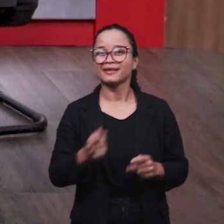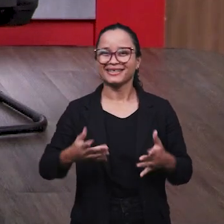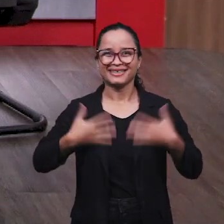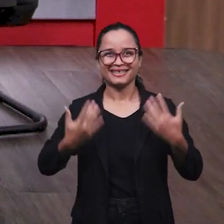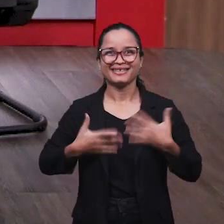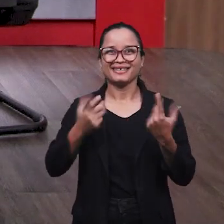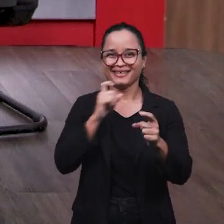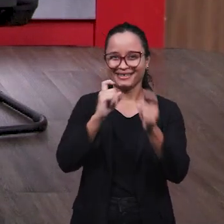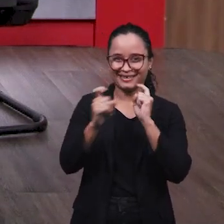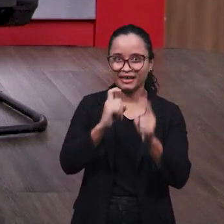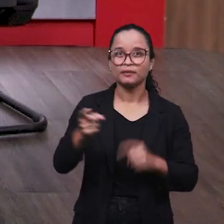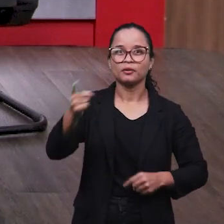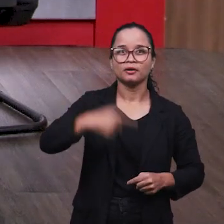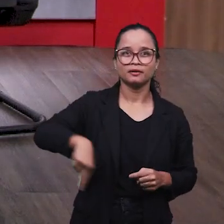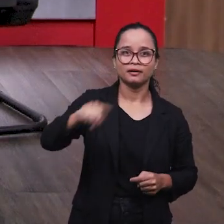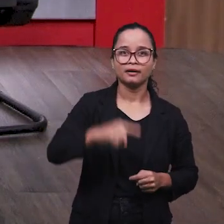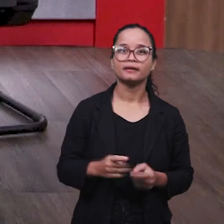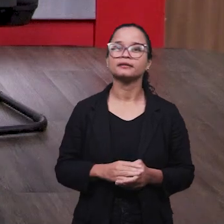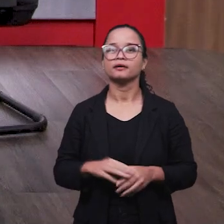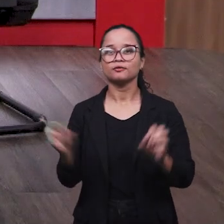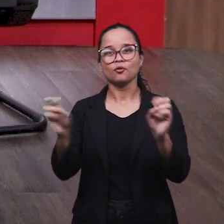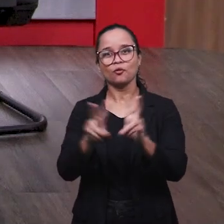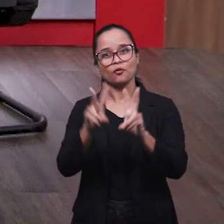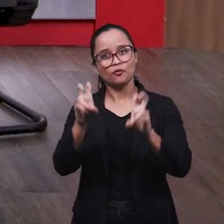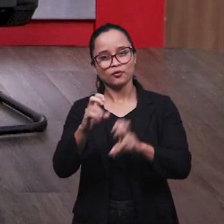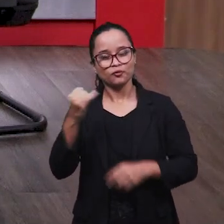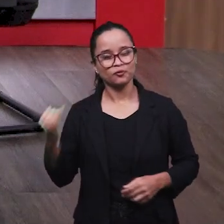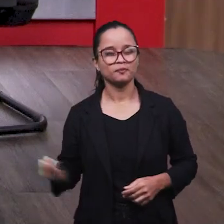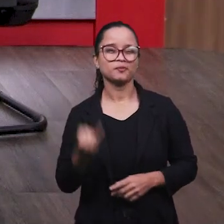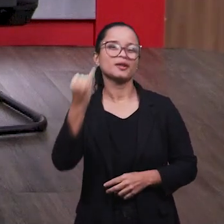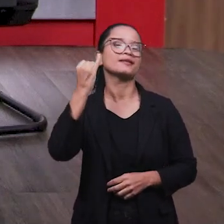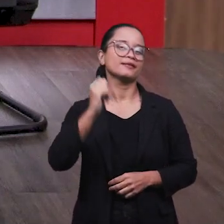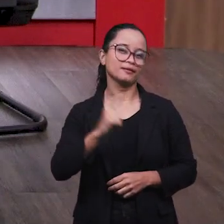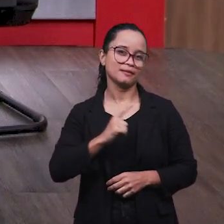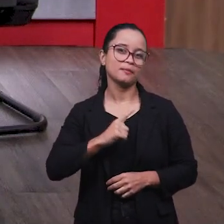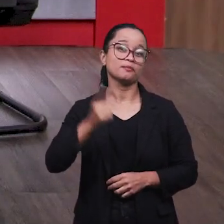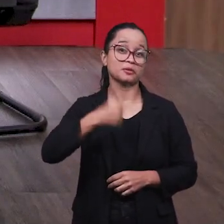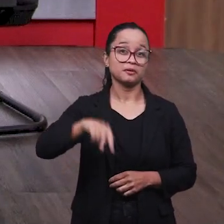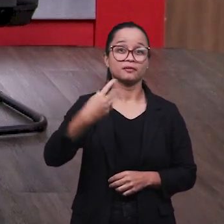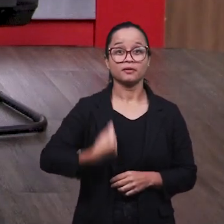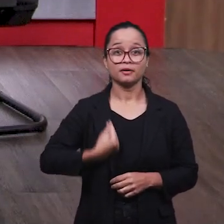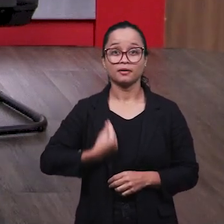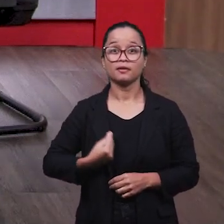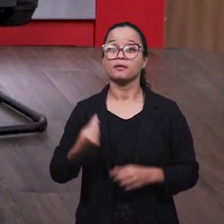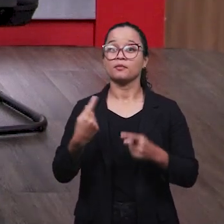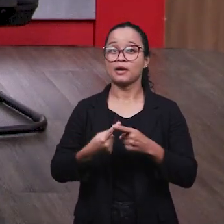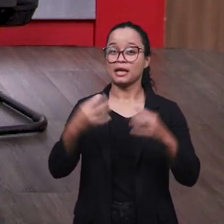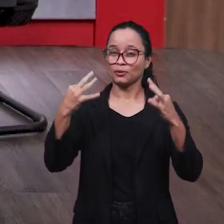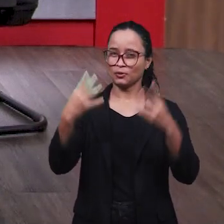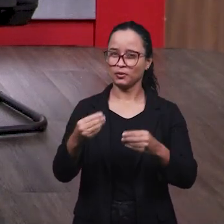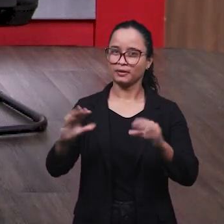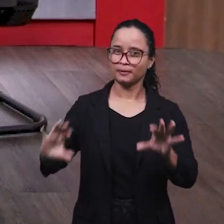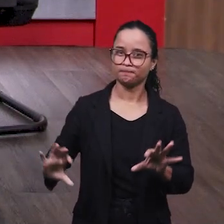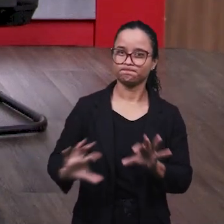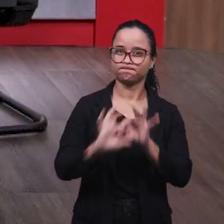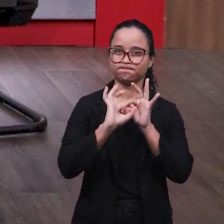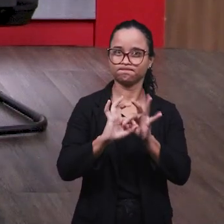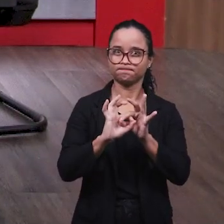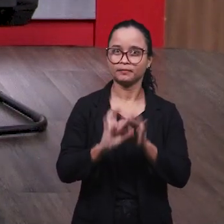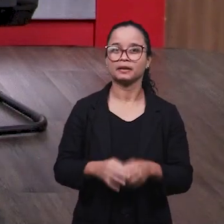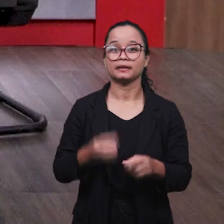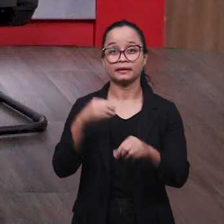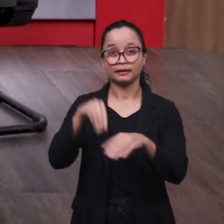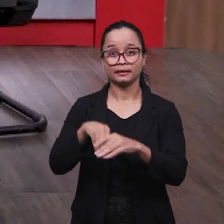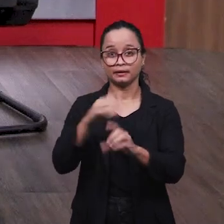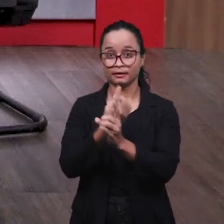né? Para justamente tratar desse assunto que é tão importante para nós, porque todos devem estar integrados nos ensinos das